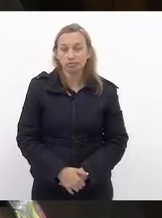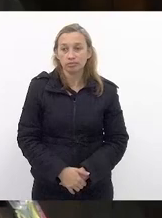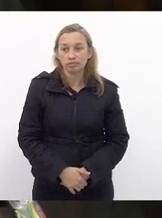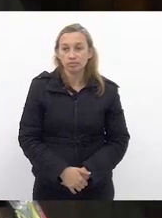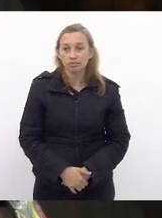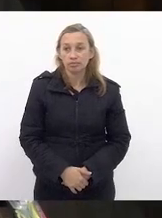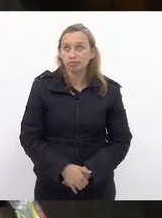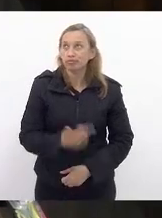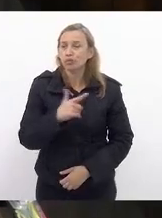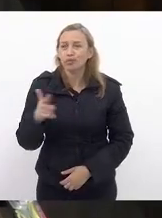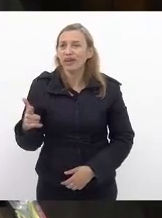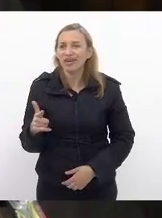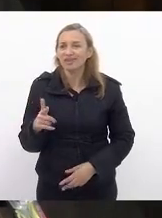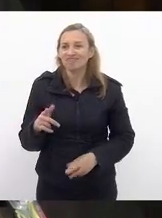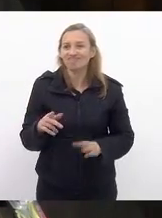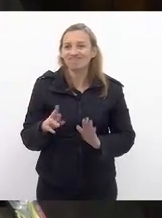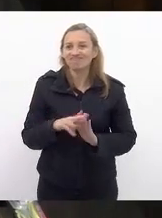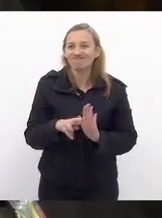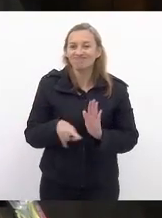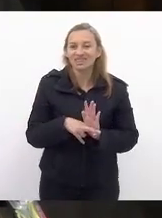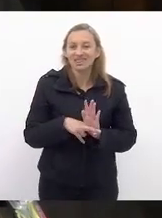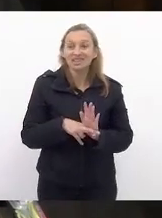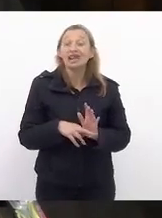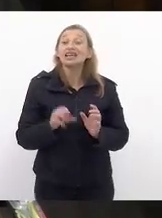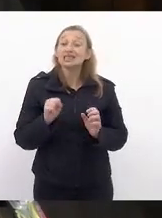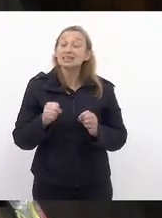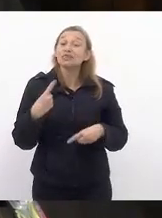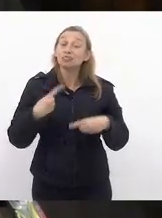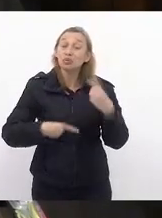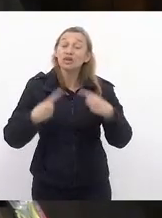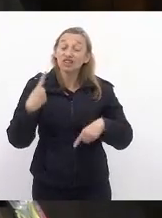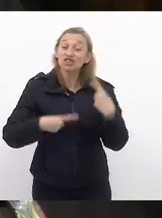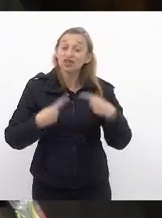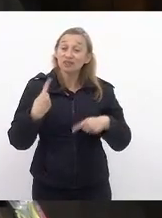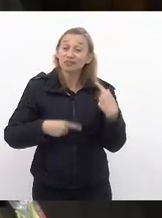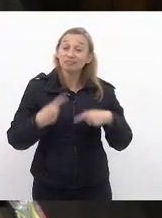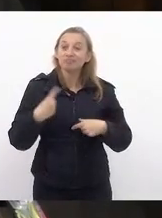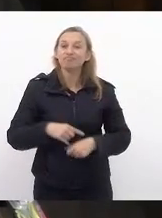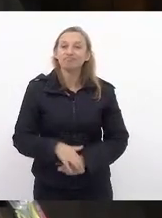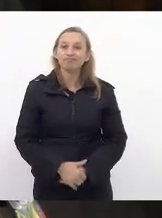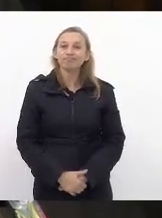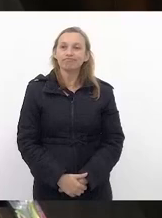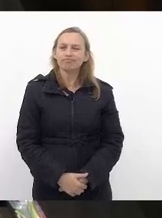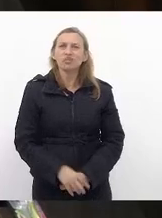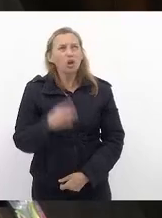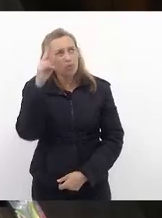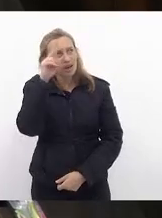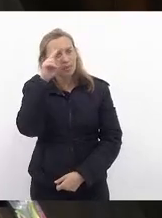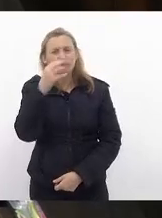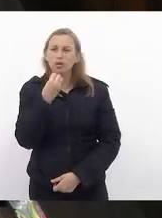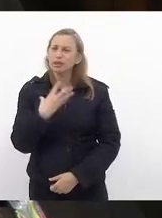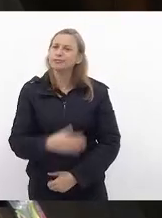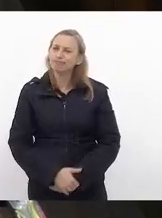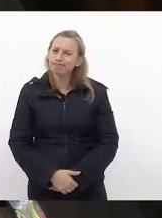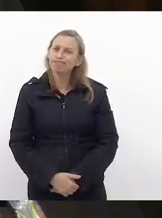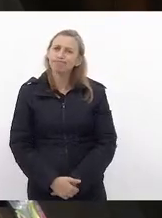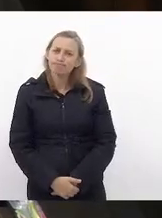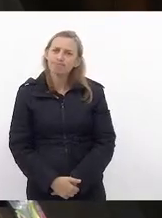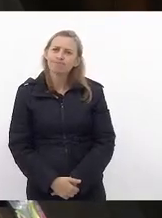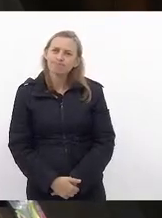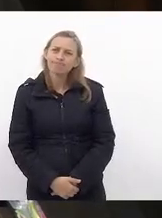não existe critério existe politicagem eu não me lembro bem